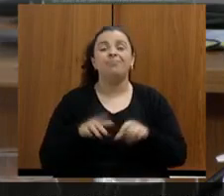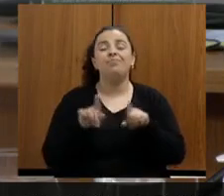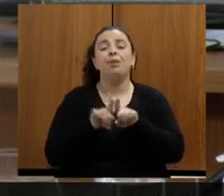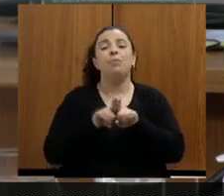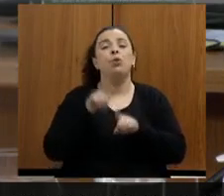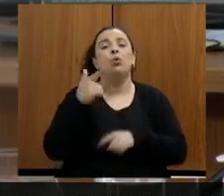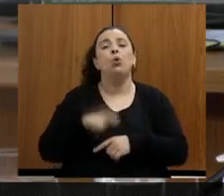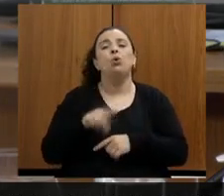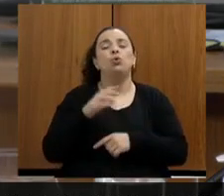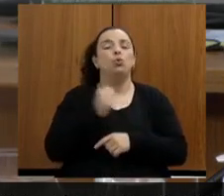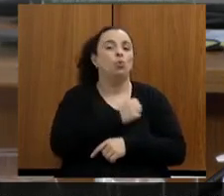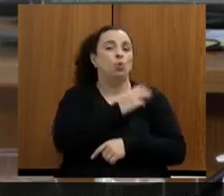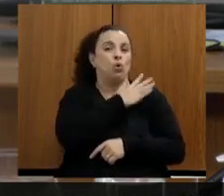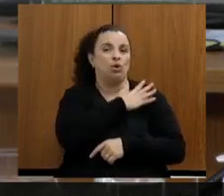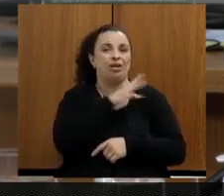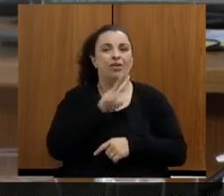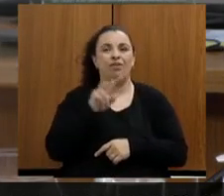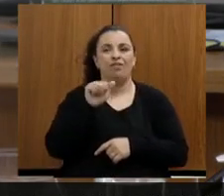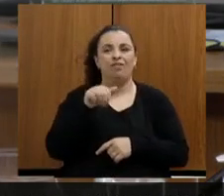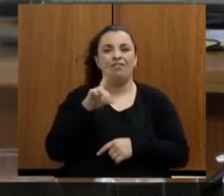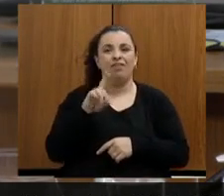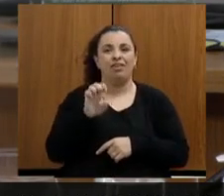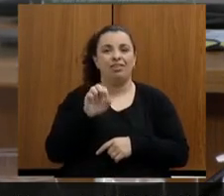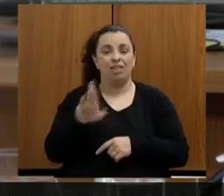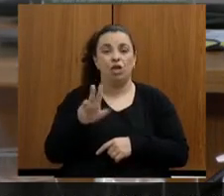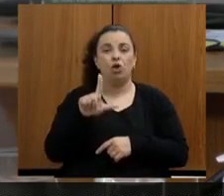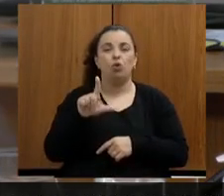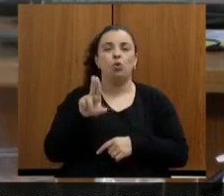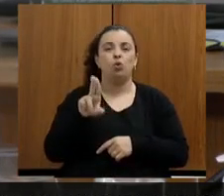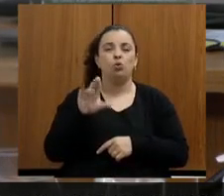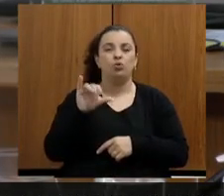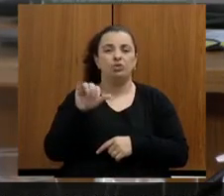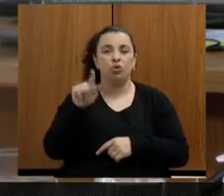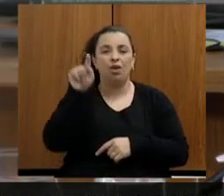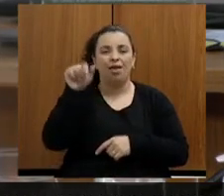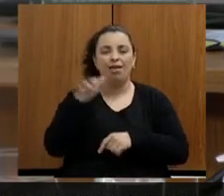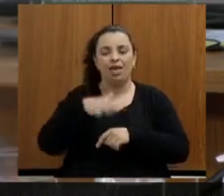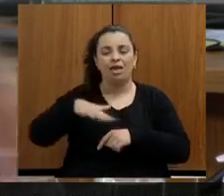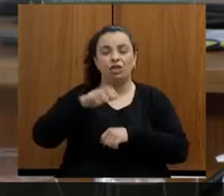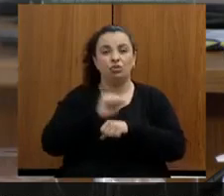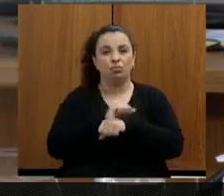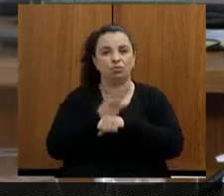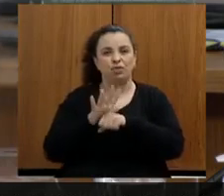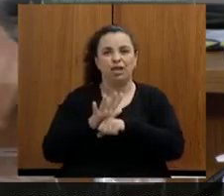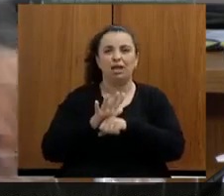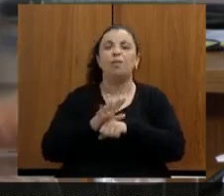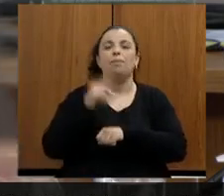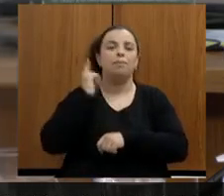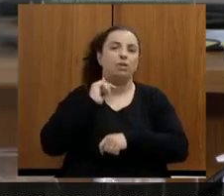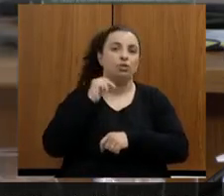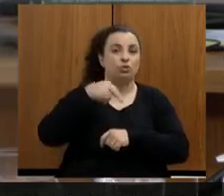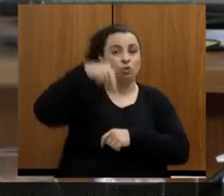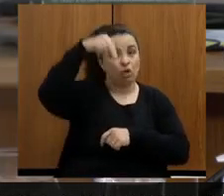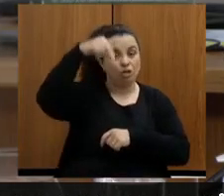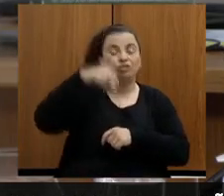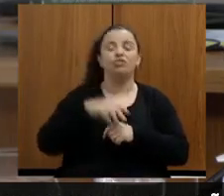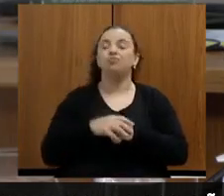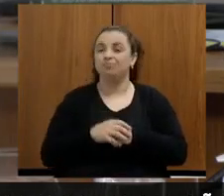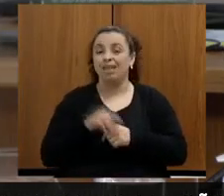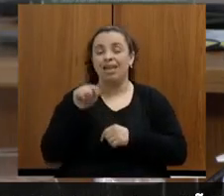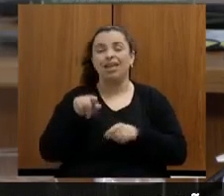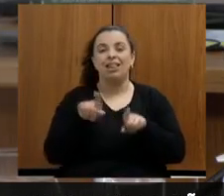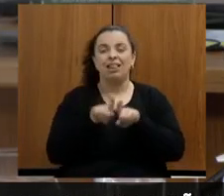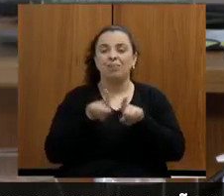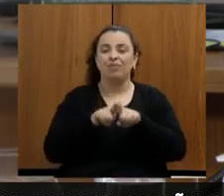na nossa Regional de Montes Claros a da do norte de Minas pessoa fantástica que também vai receber o título